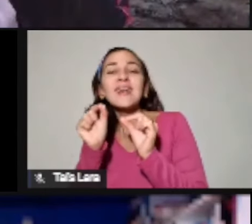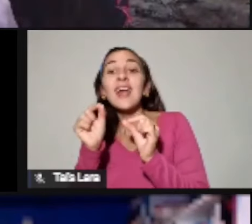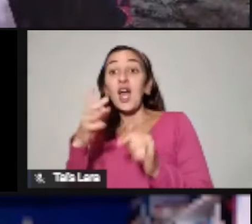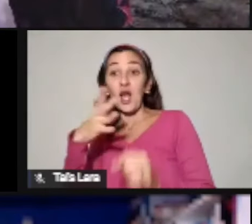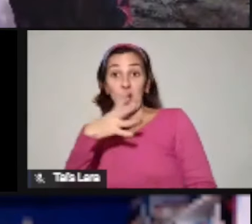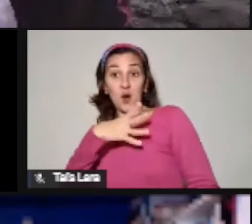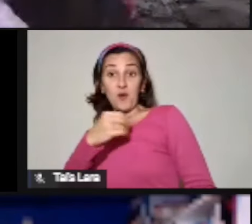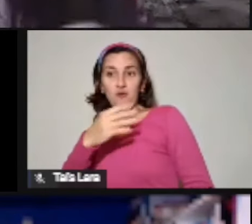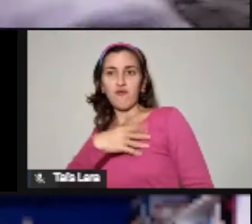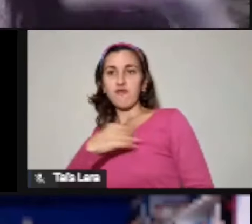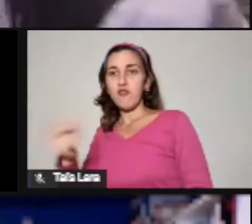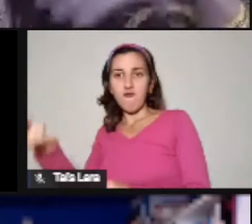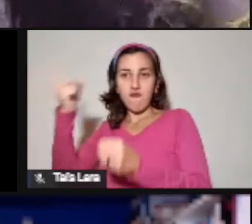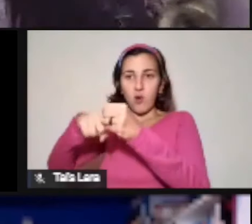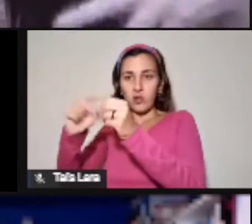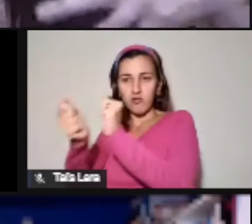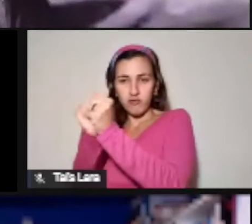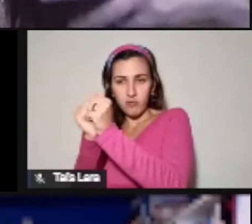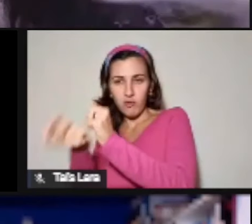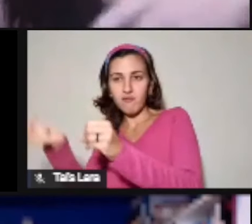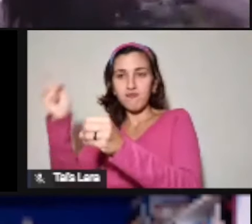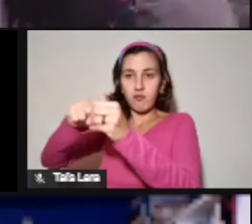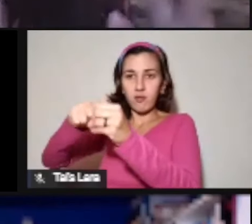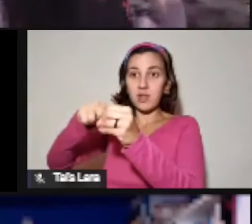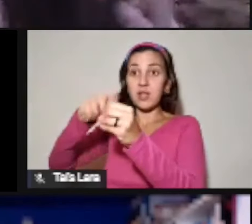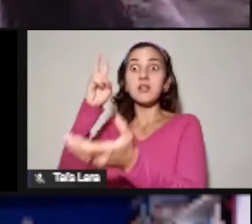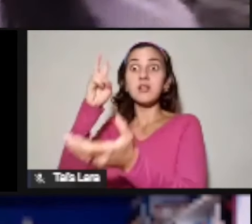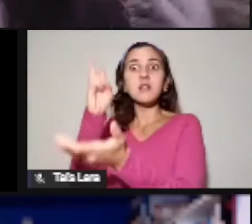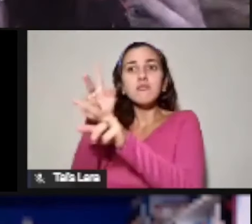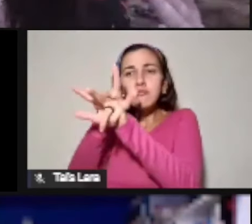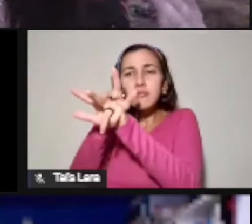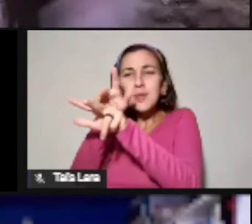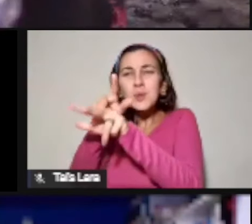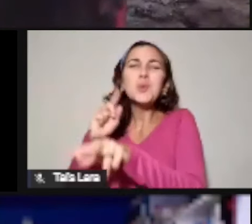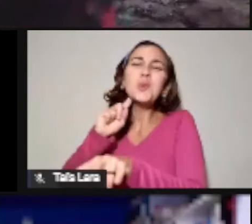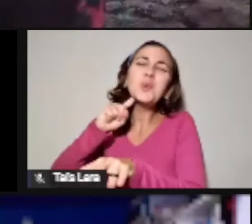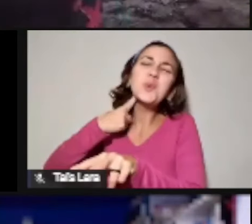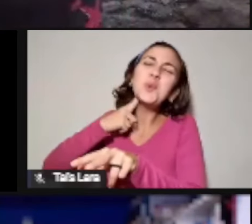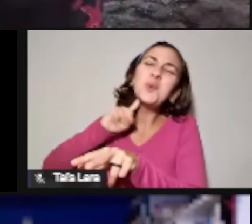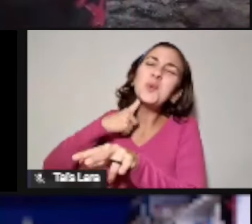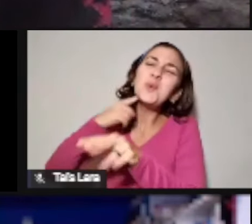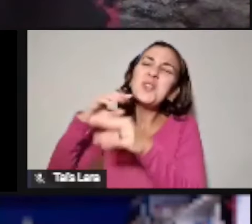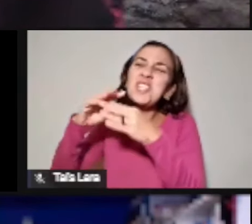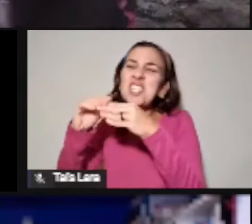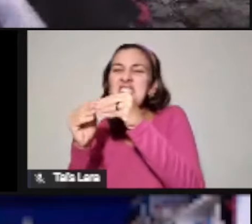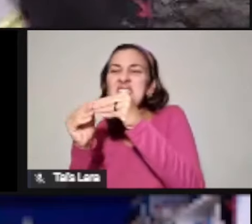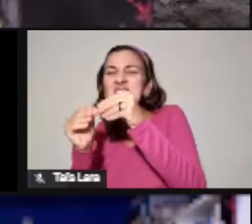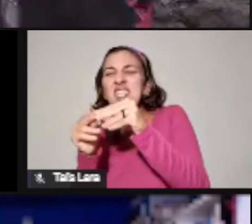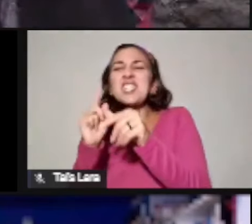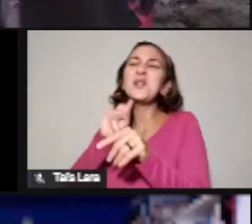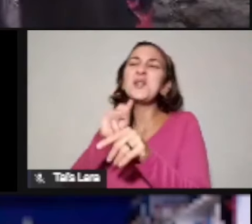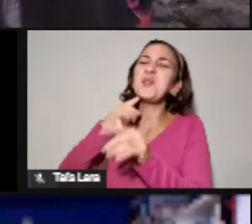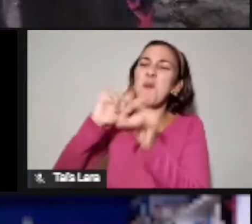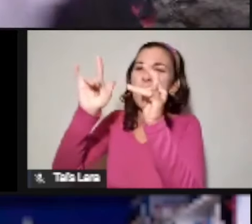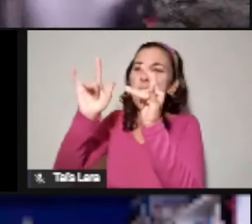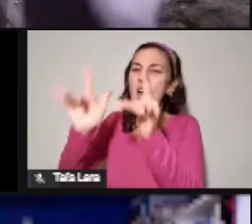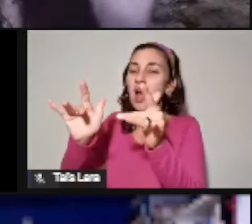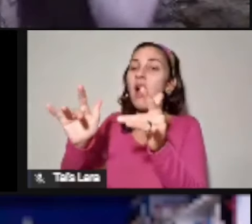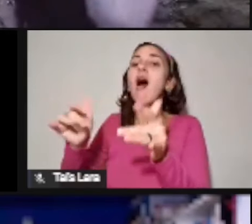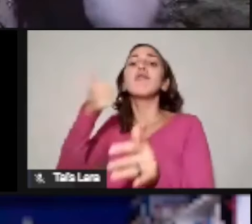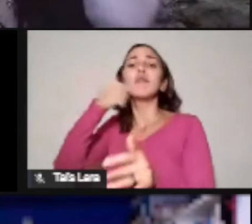do futebol, ele deixava sempre o sapato muito sujo, tênis sujo, e era sempre ela que lavava para ele ir para a escola